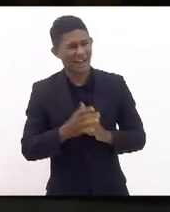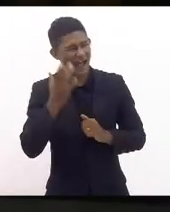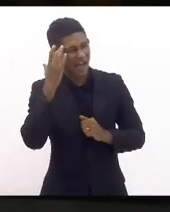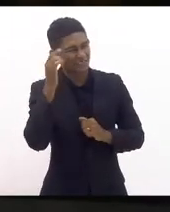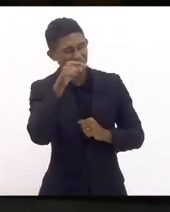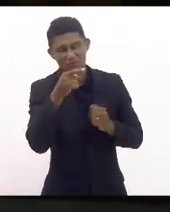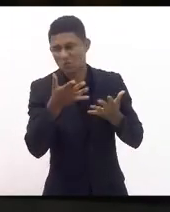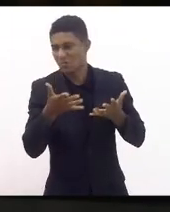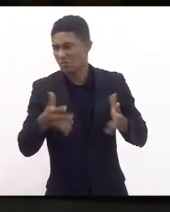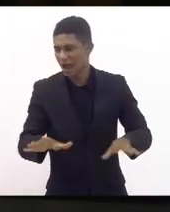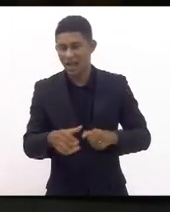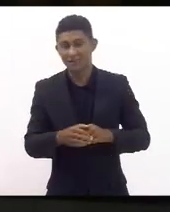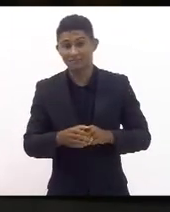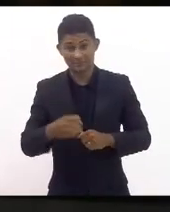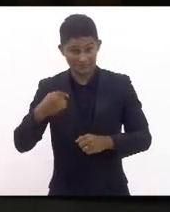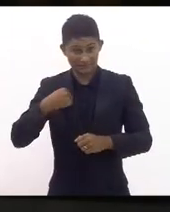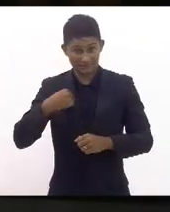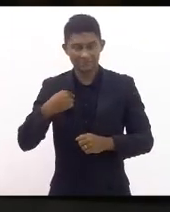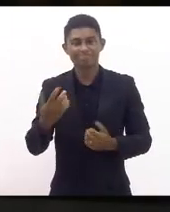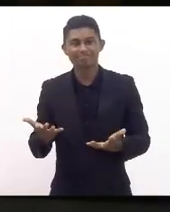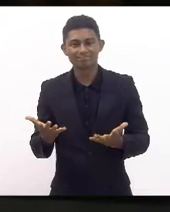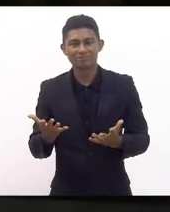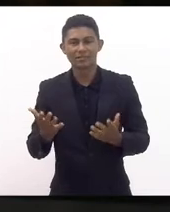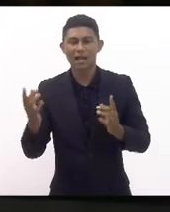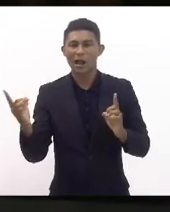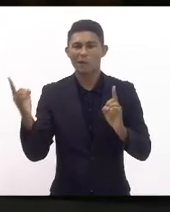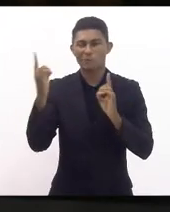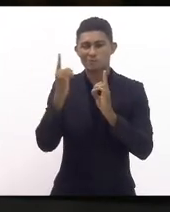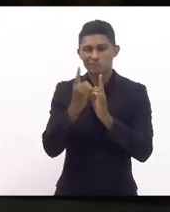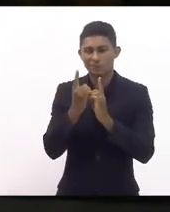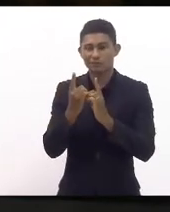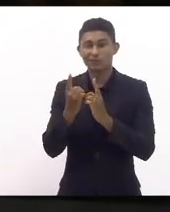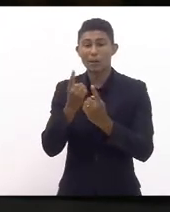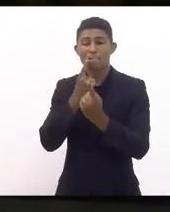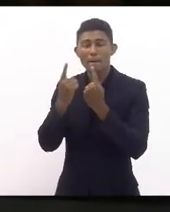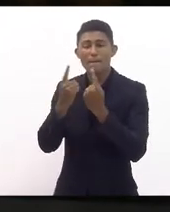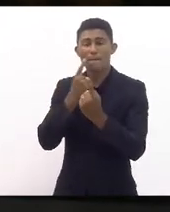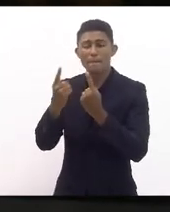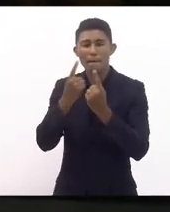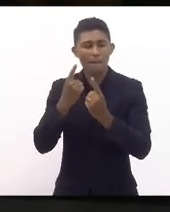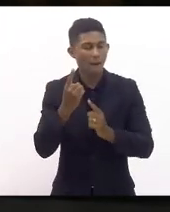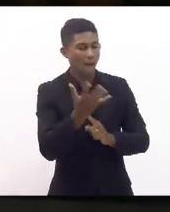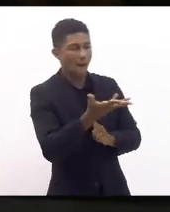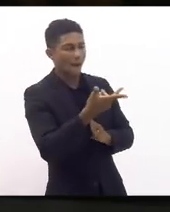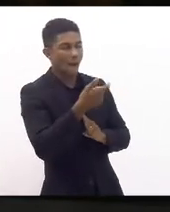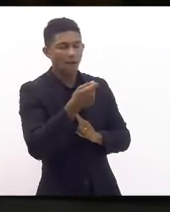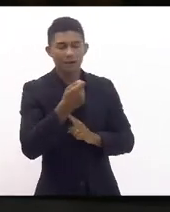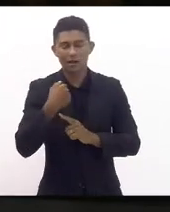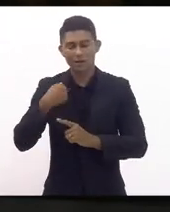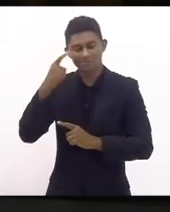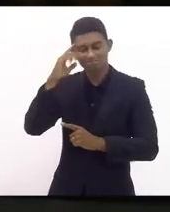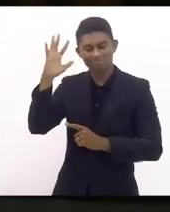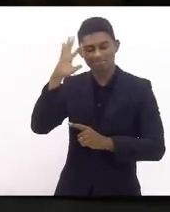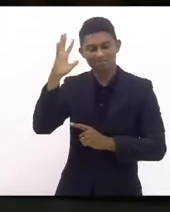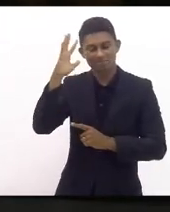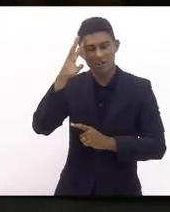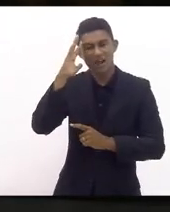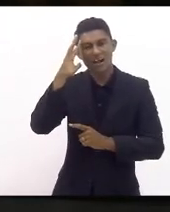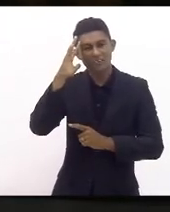saber disso. Tal. E acabou me convencendo, e nós conversamos depois com o governador e